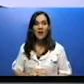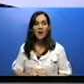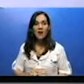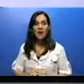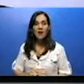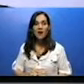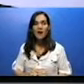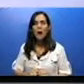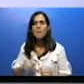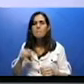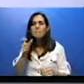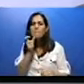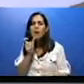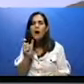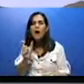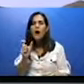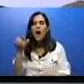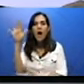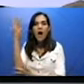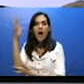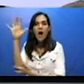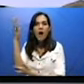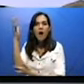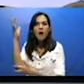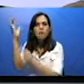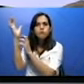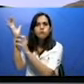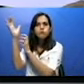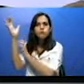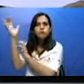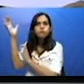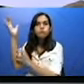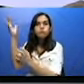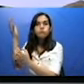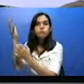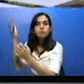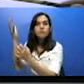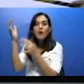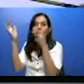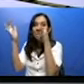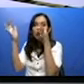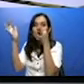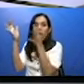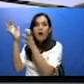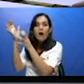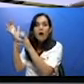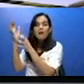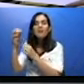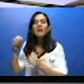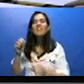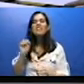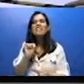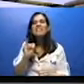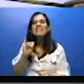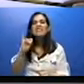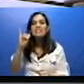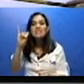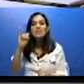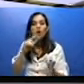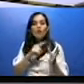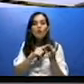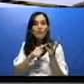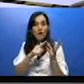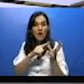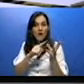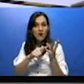e p e eu tenho vou galzinha e e eu tenho uma